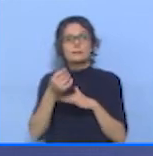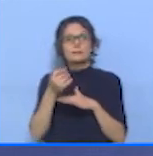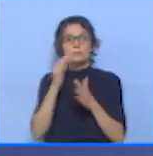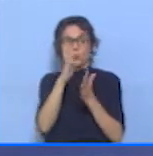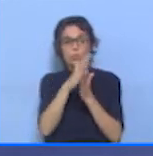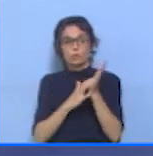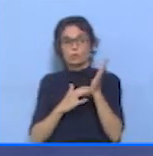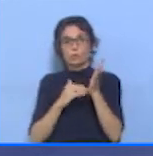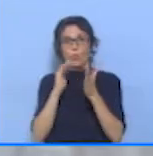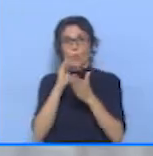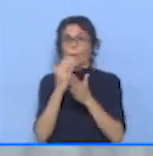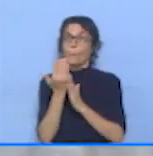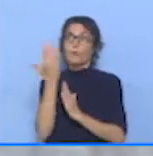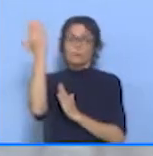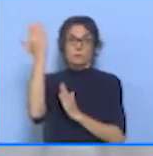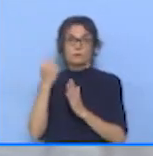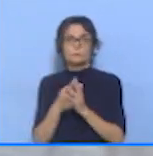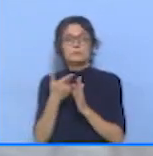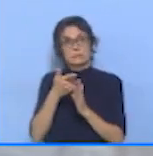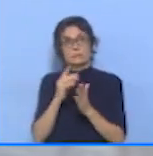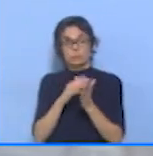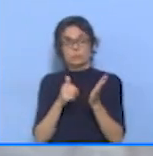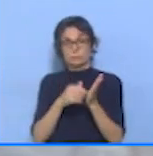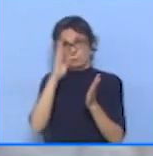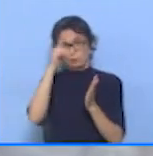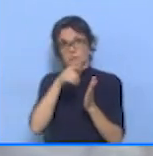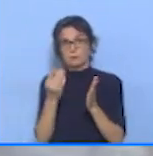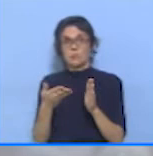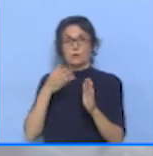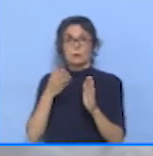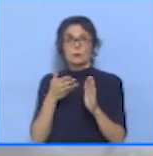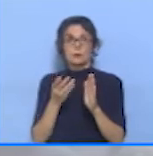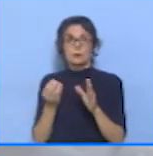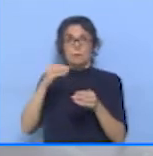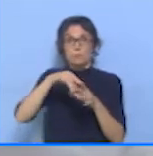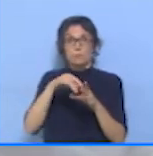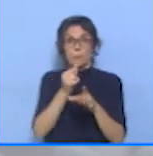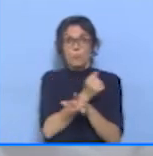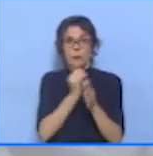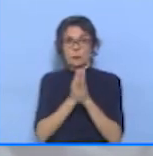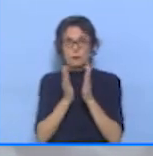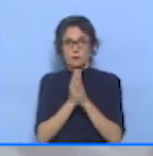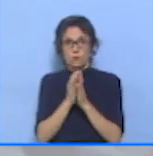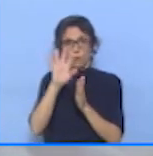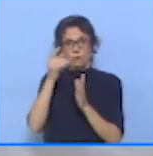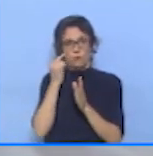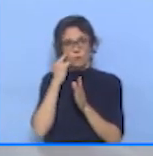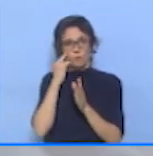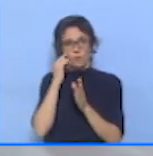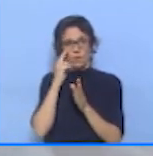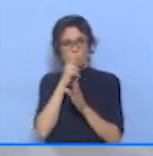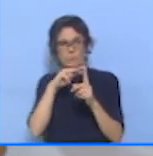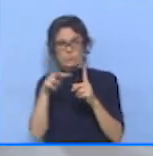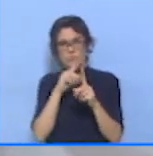introduziu, de facto, uma revolução, nomeadamente na forma como a Igreja Católica encara o assunto. O que é que